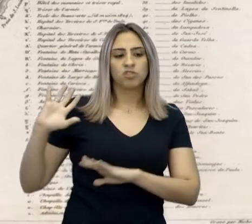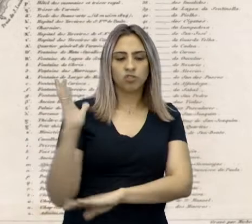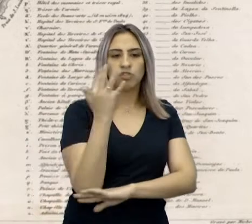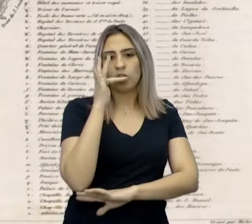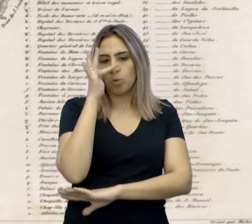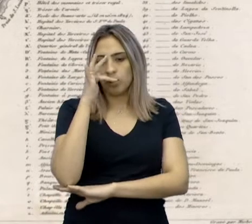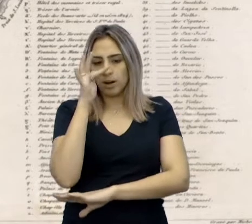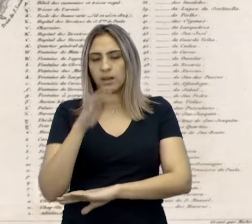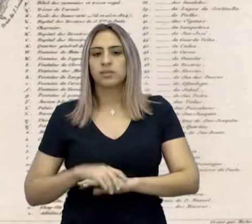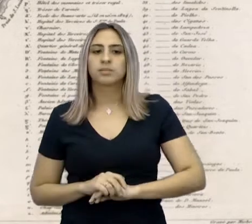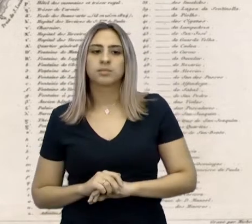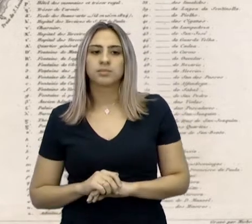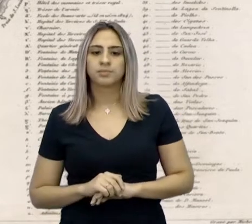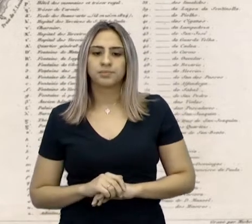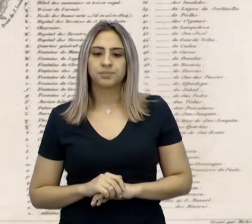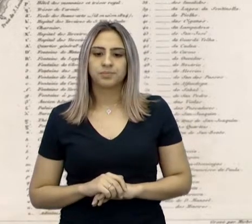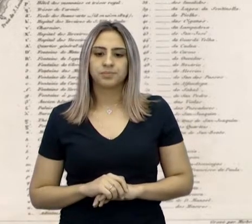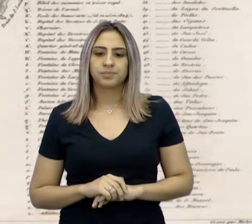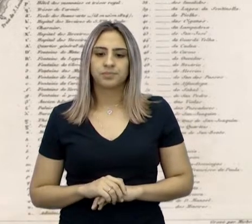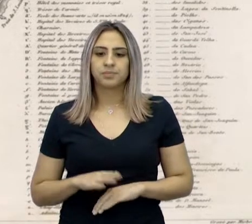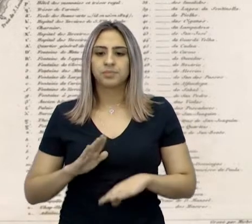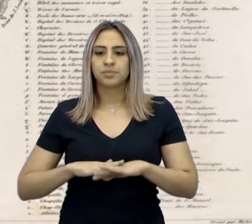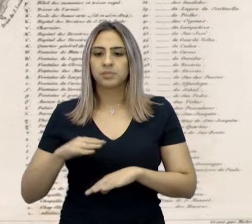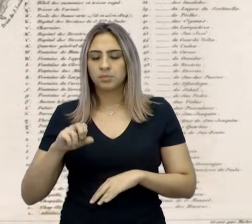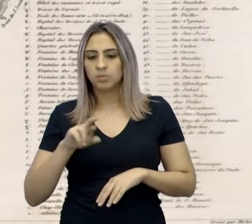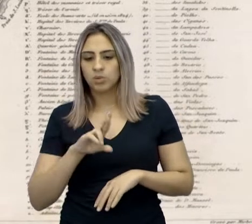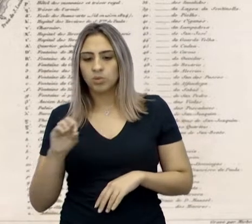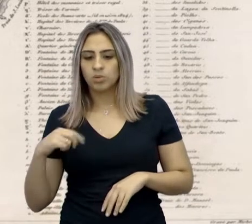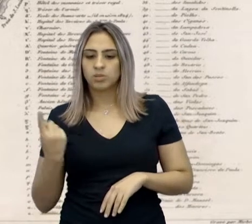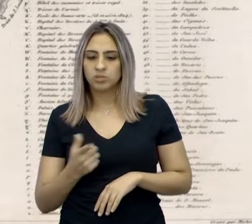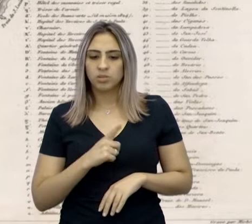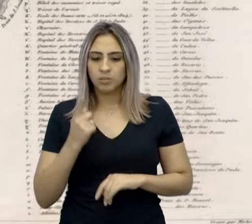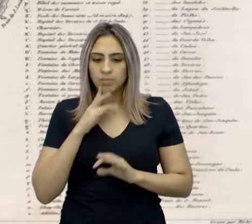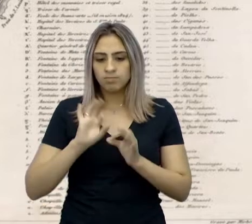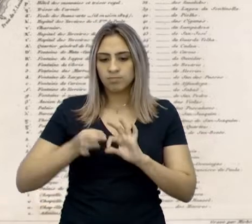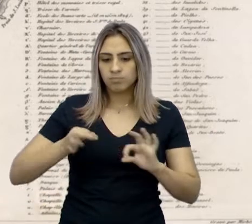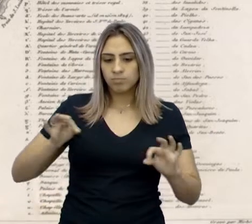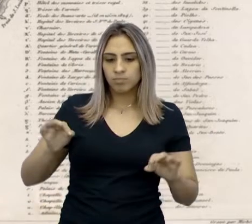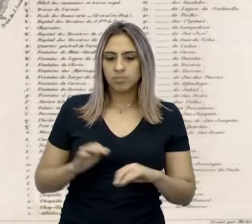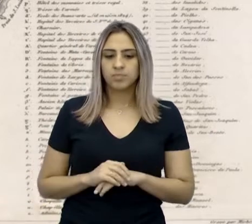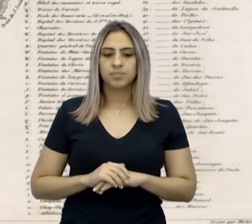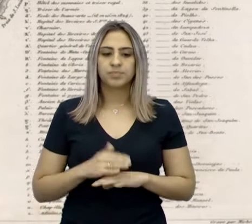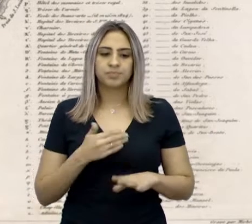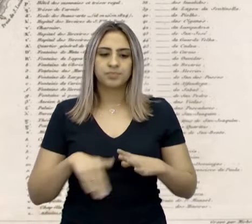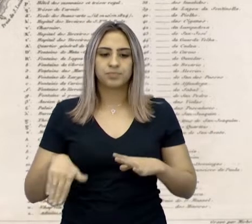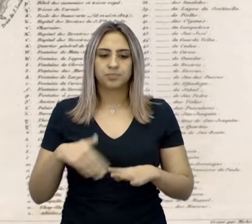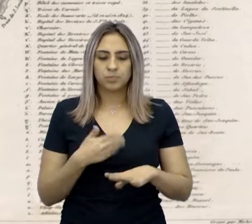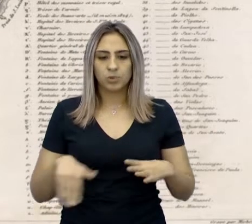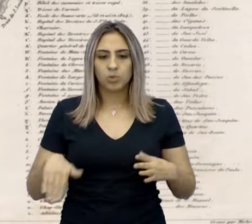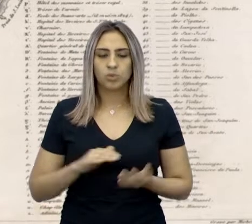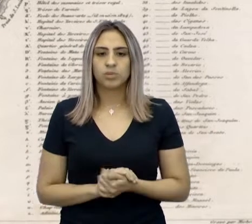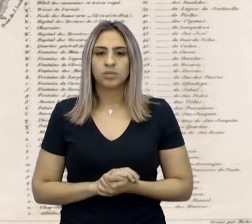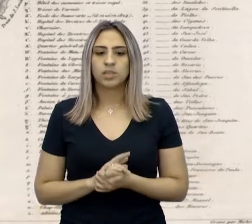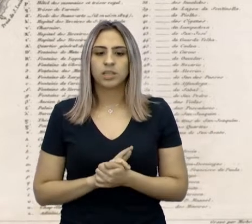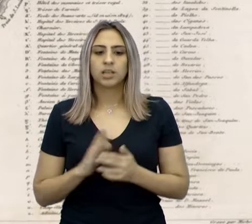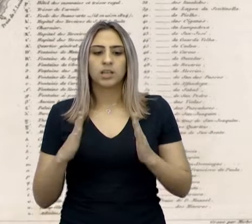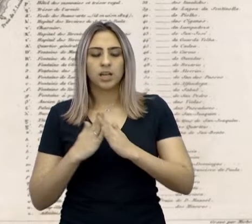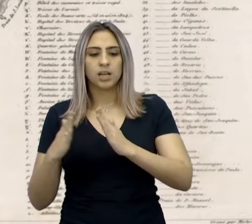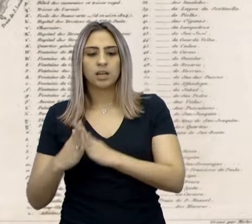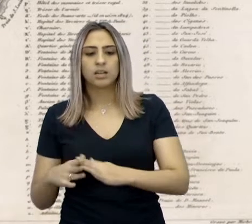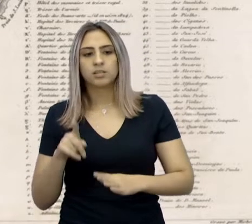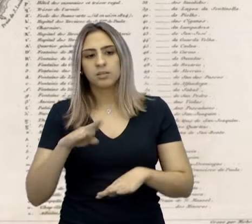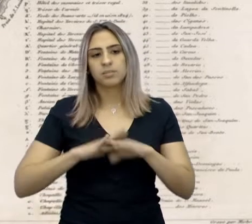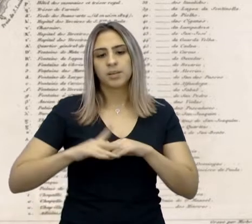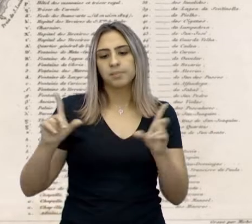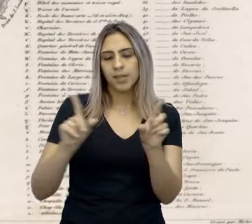floresta, né? Mais morros ali, a gente tem uma densidade ali de ruas e residências que vai ser